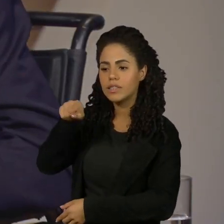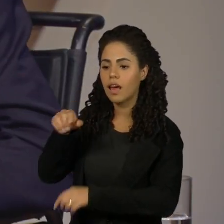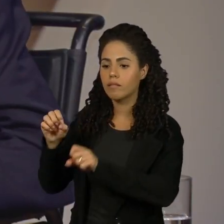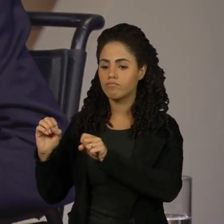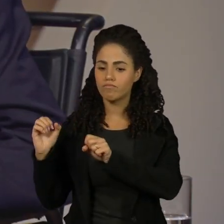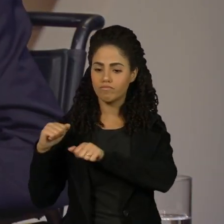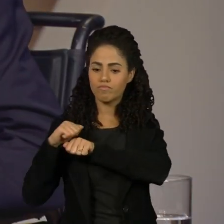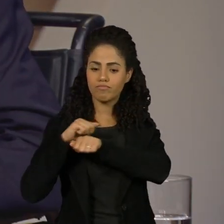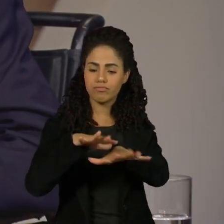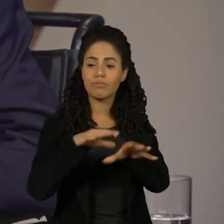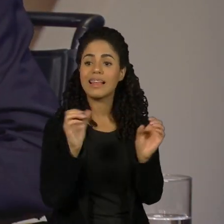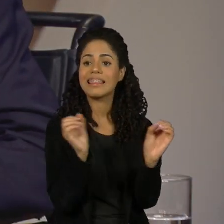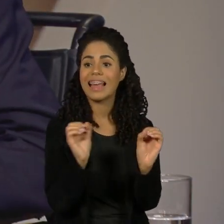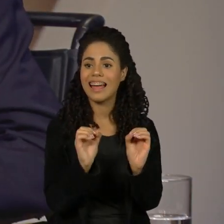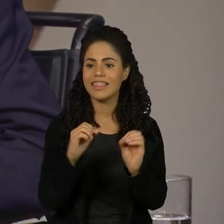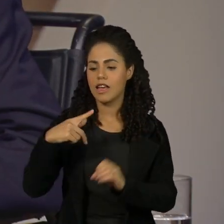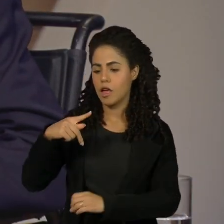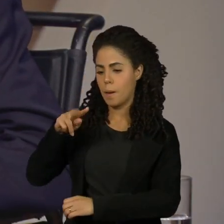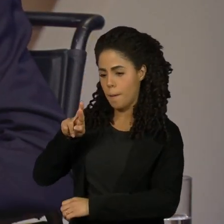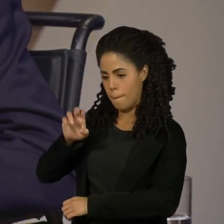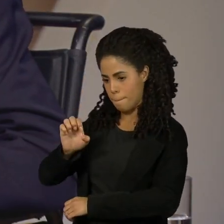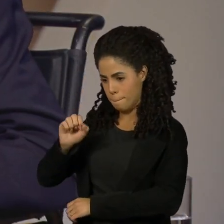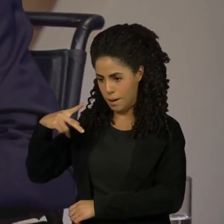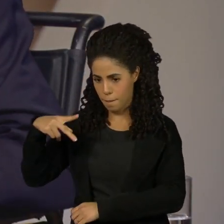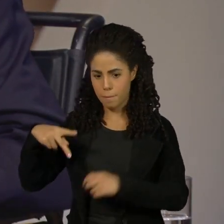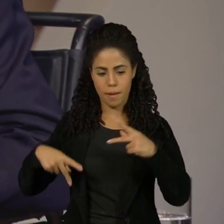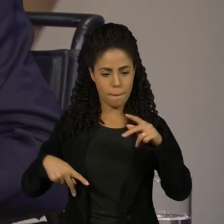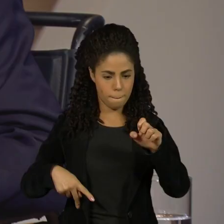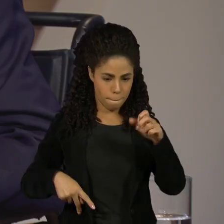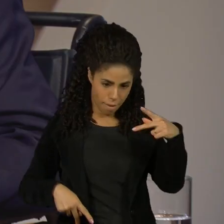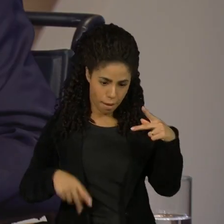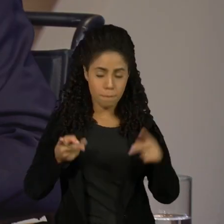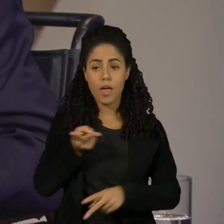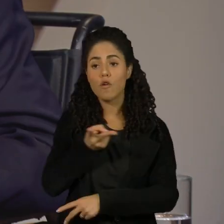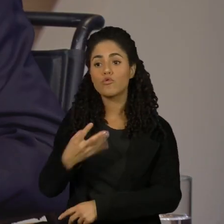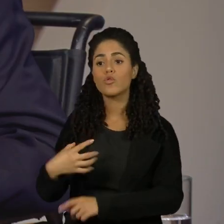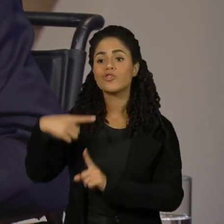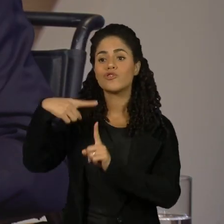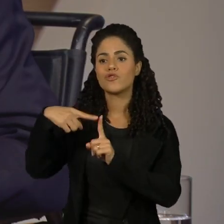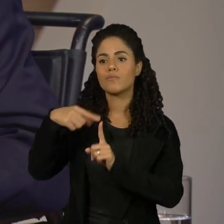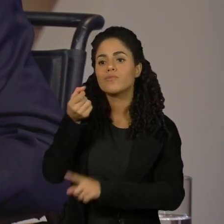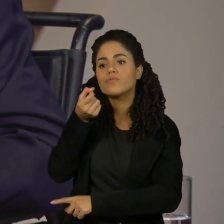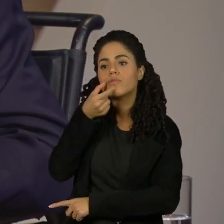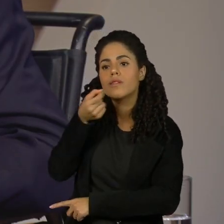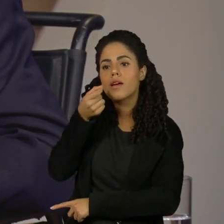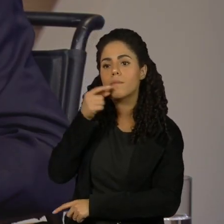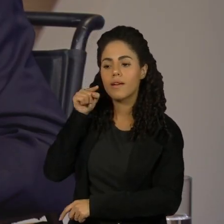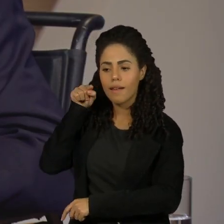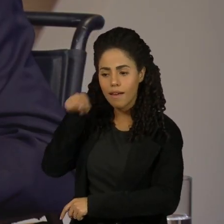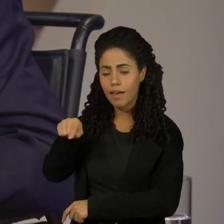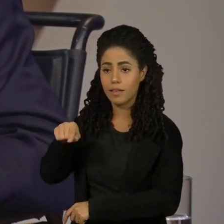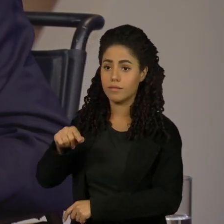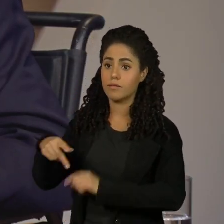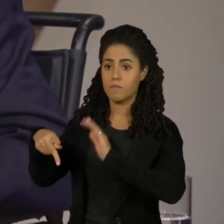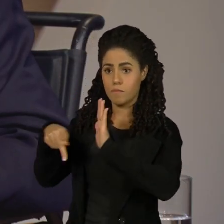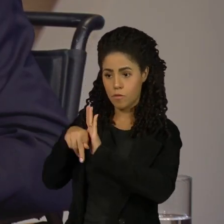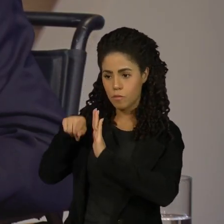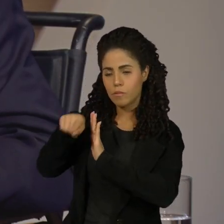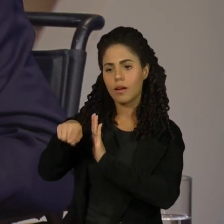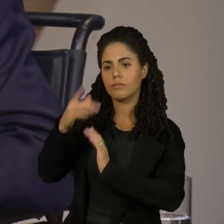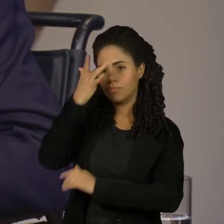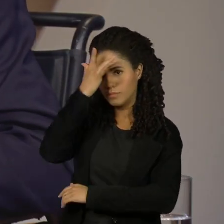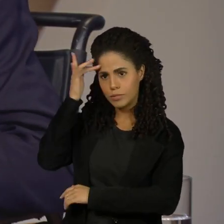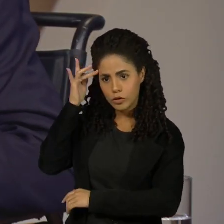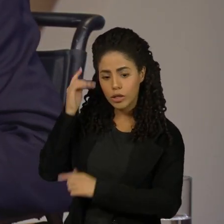A PrEP e a PEP são estratégias biomédicas para prevenção. A PrEP é profilaxia pré-exposição